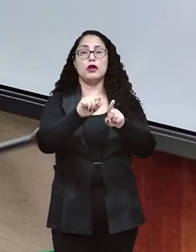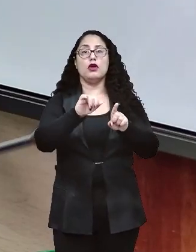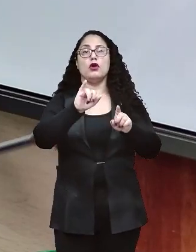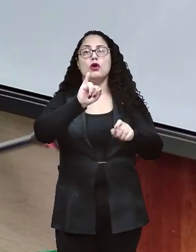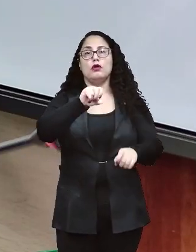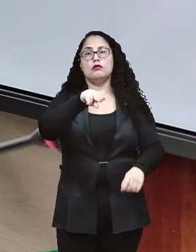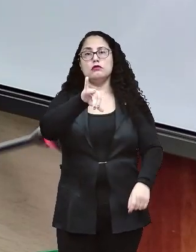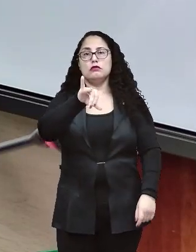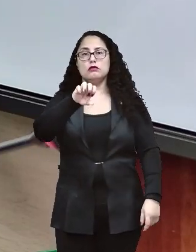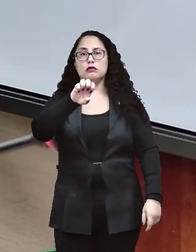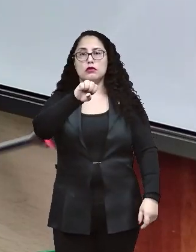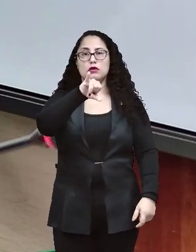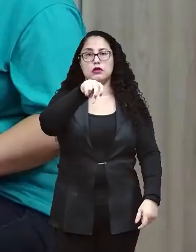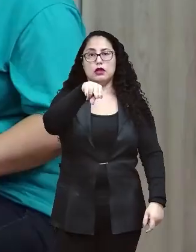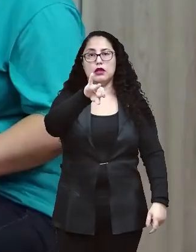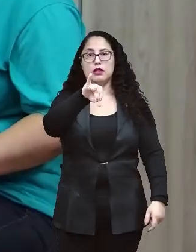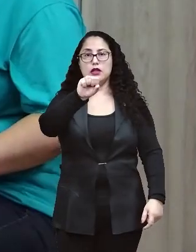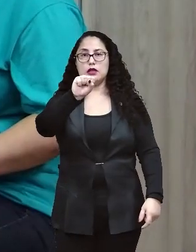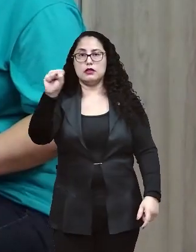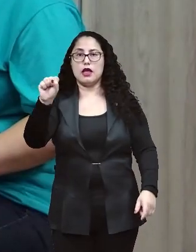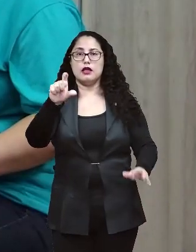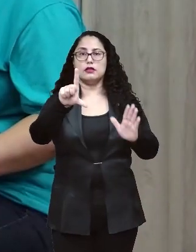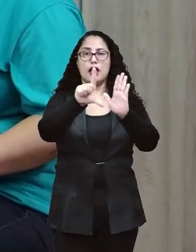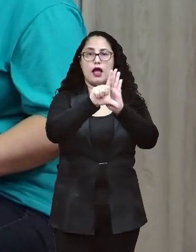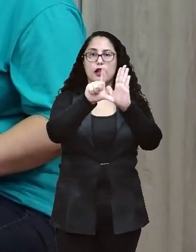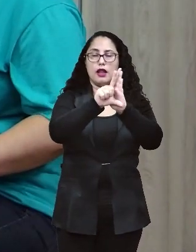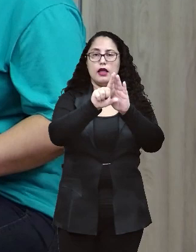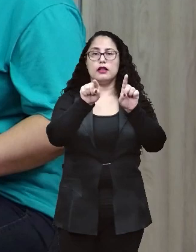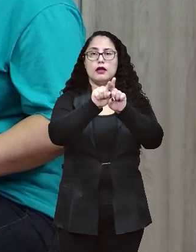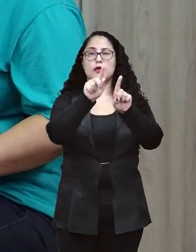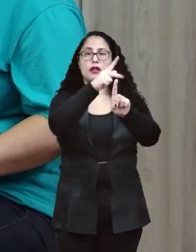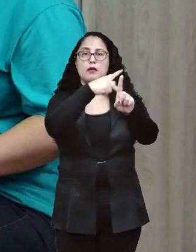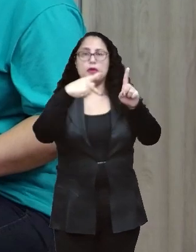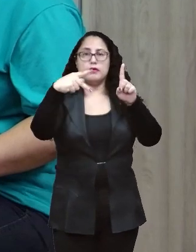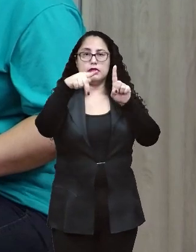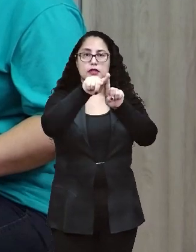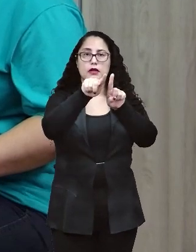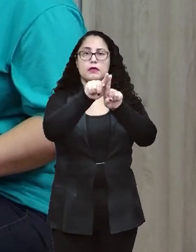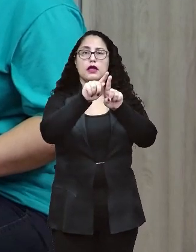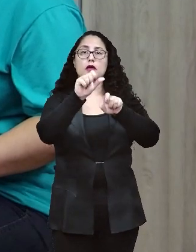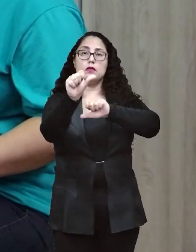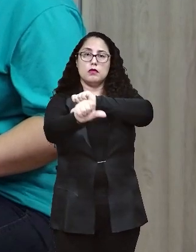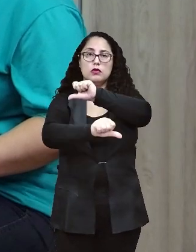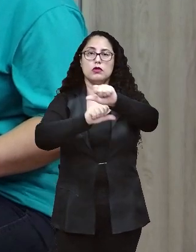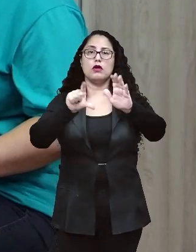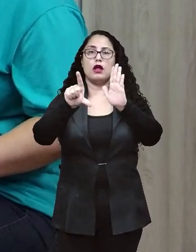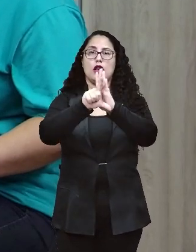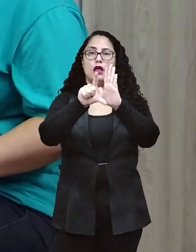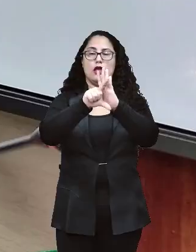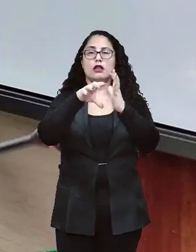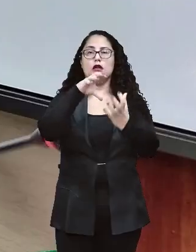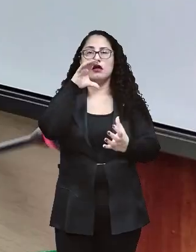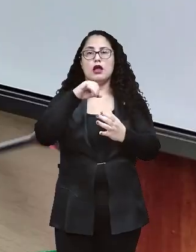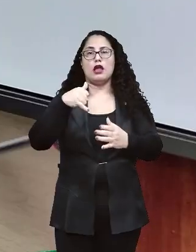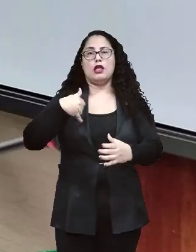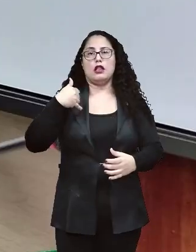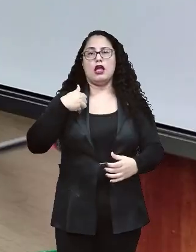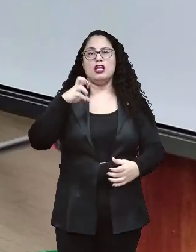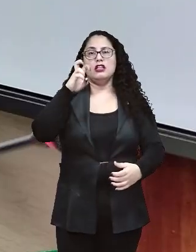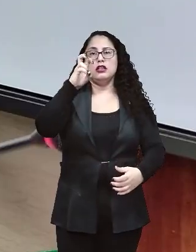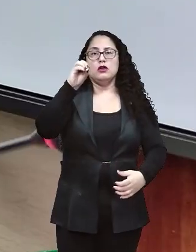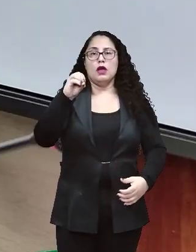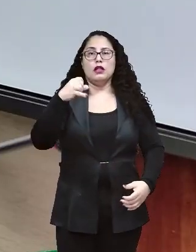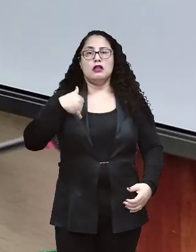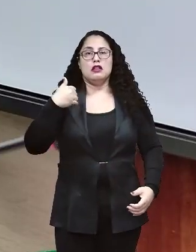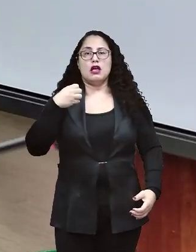dizer, as leis, a questão da lei da aposentadoria mudou, né? Antigamente, uma pessoa com 50 anos,